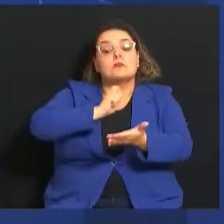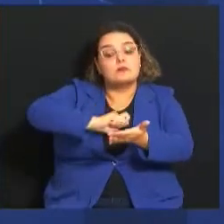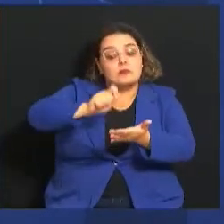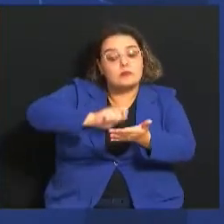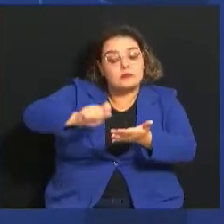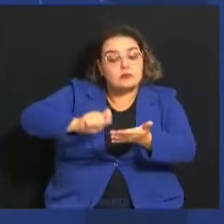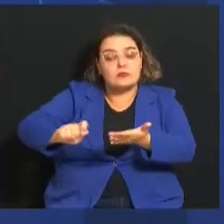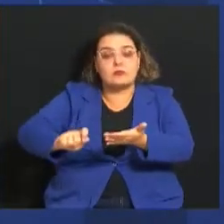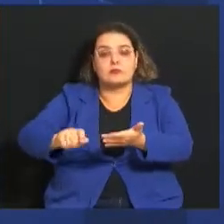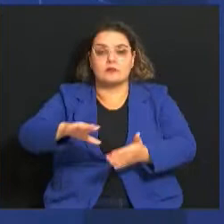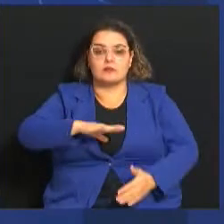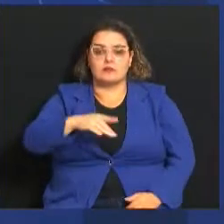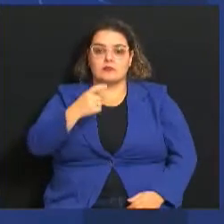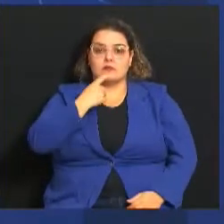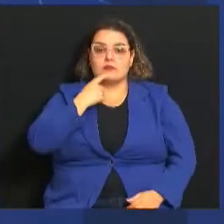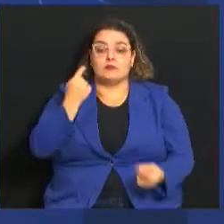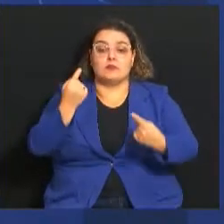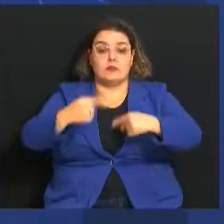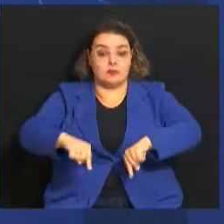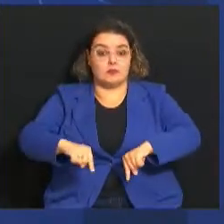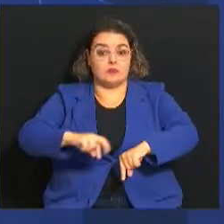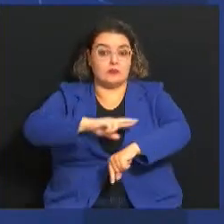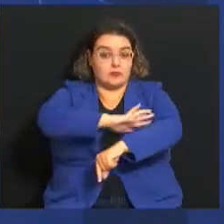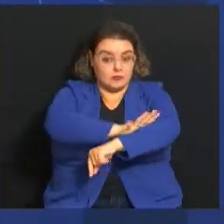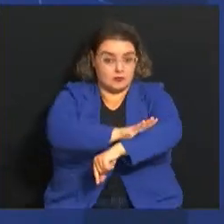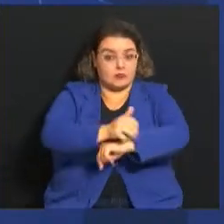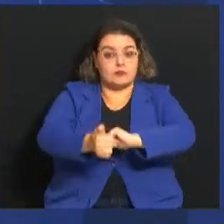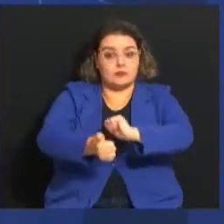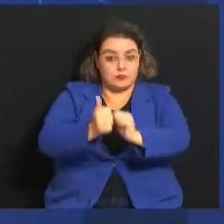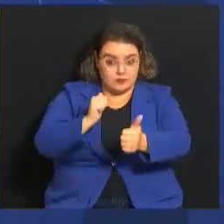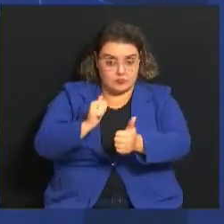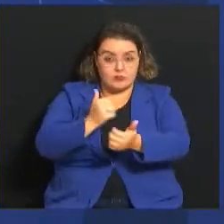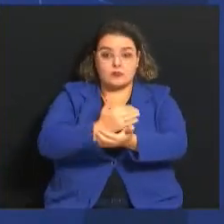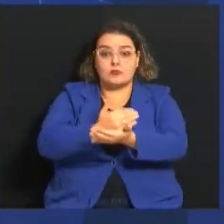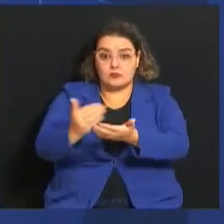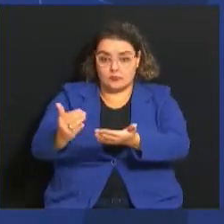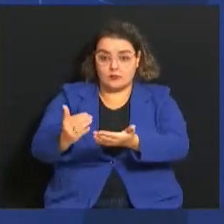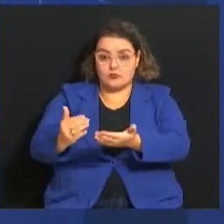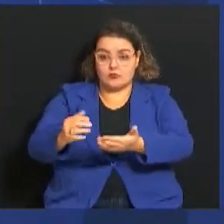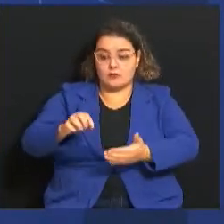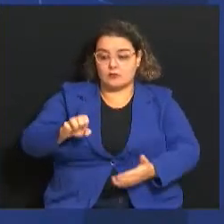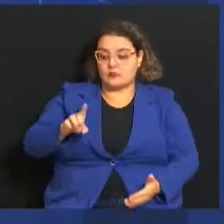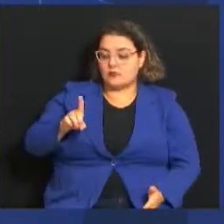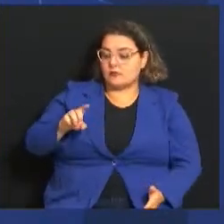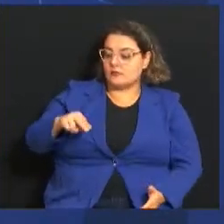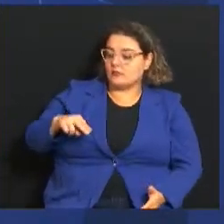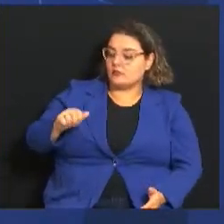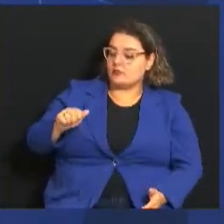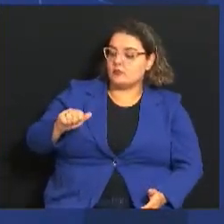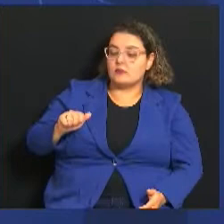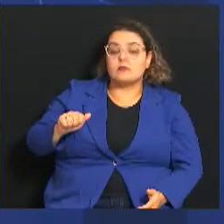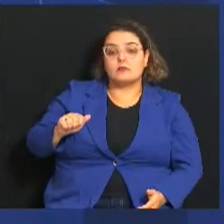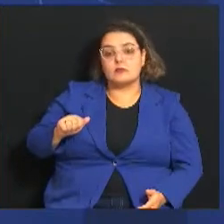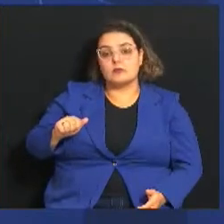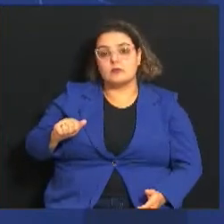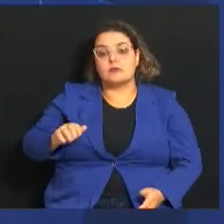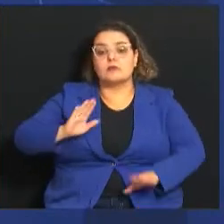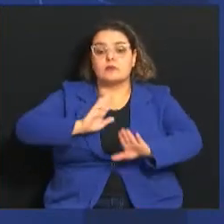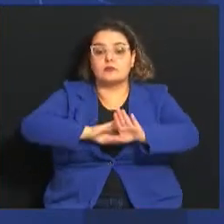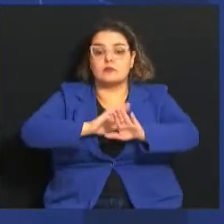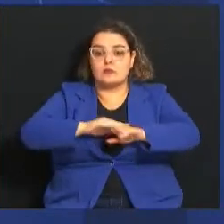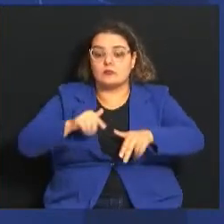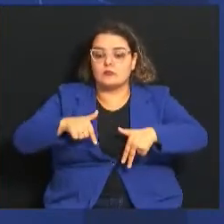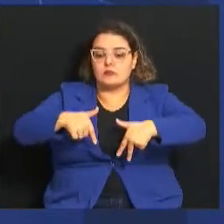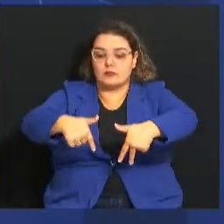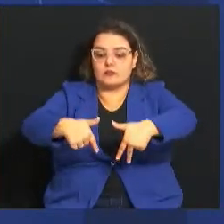Campinas contra o racismo no futebol. A iniciativa é da Edna Almeida Lourenço, ela que é ativista do movimento